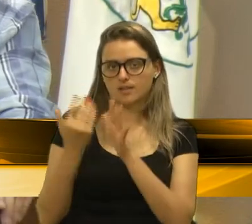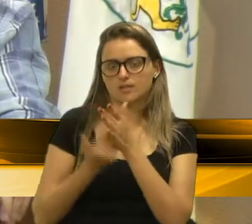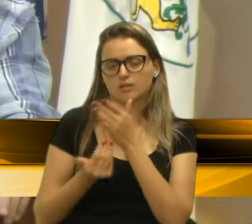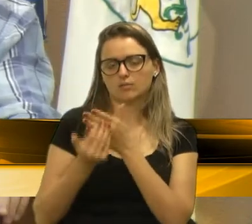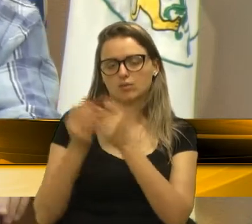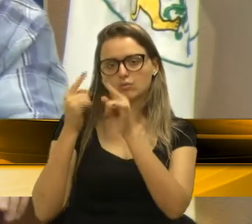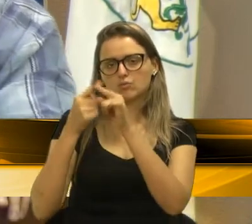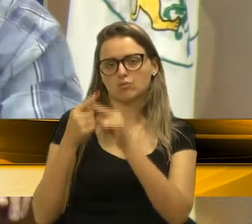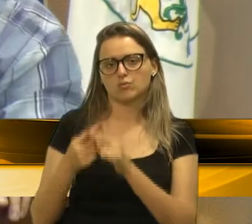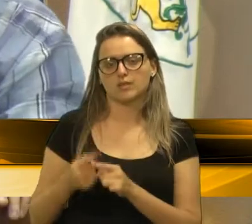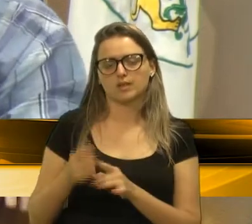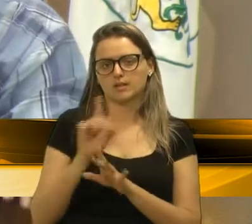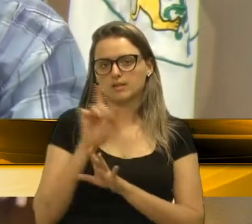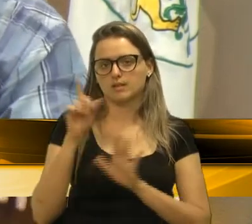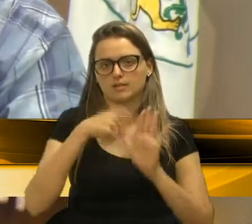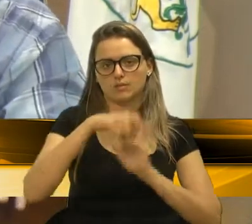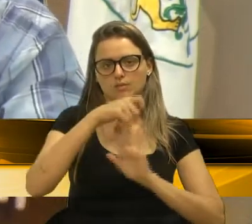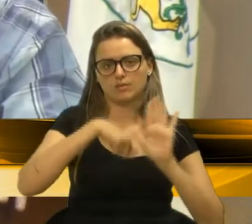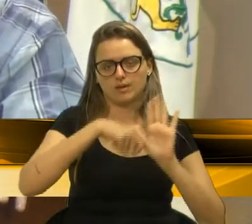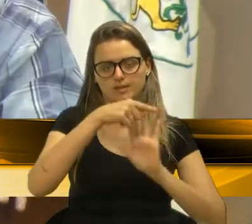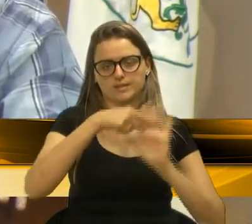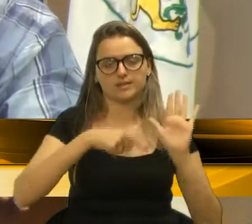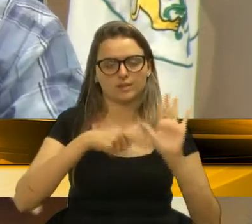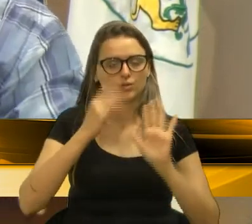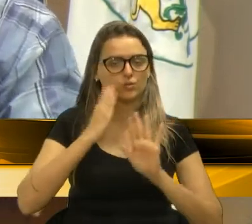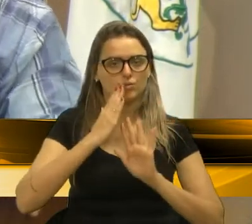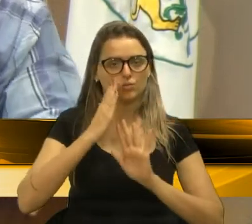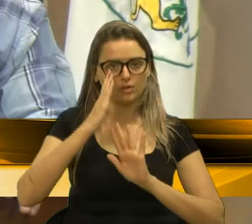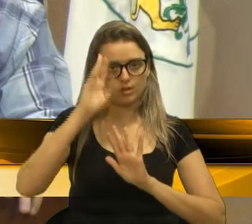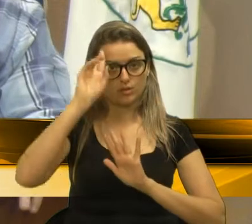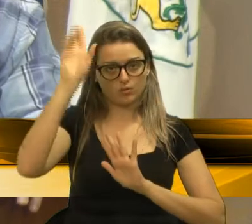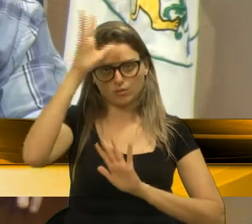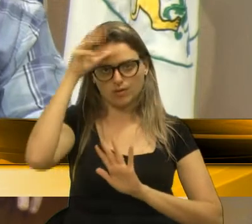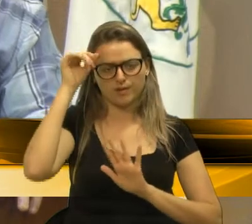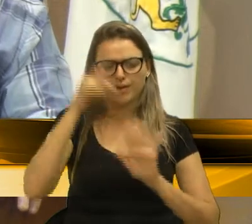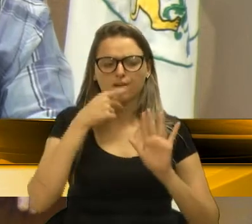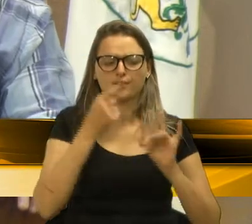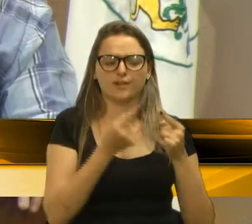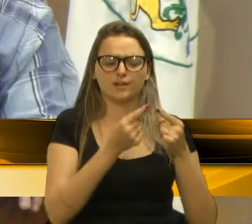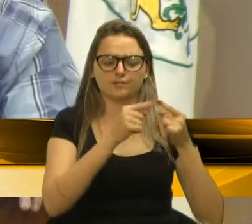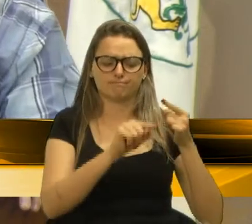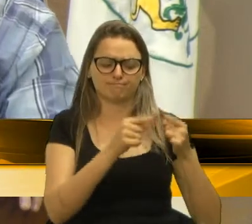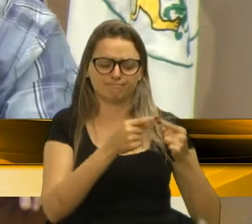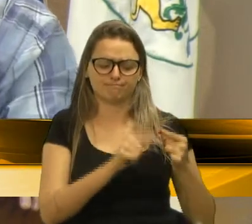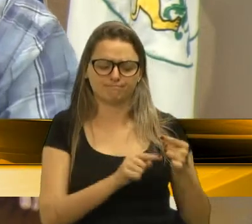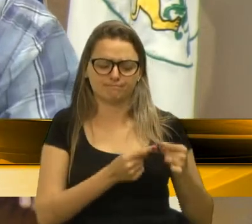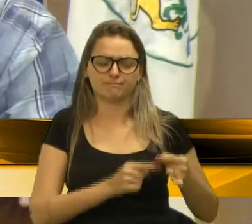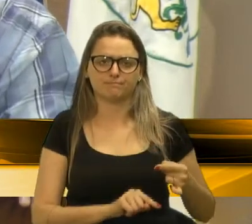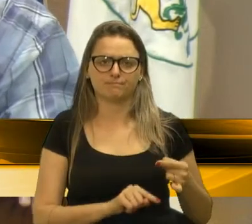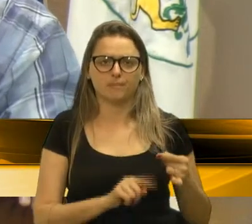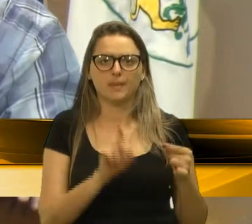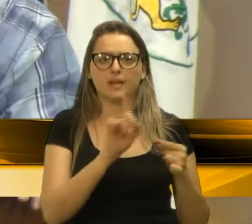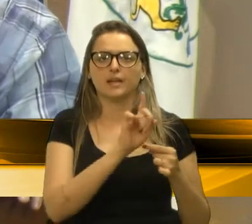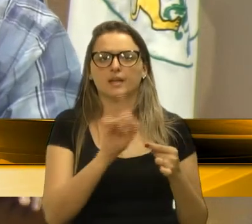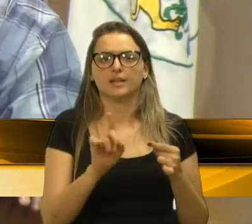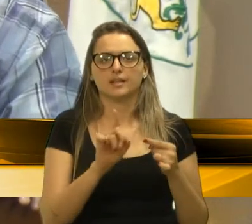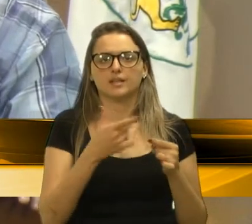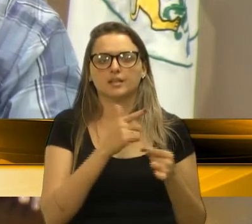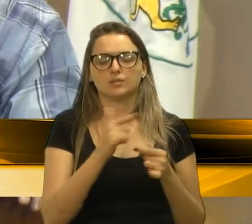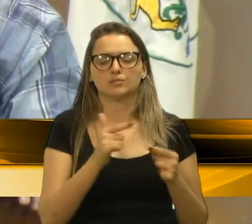do veto às ditas inconsistências né de ordem legal e